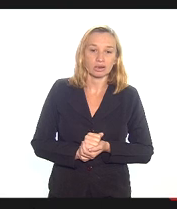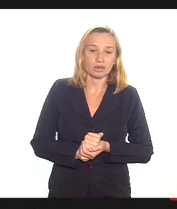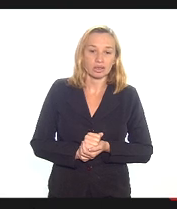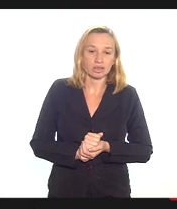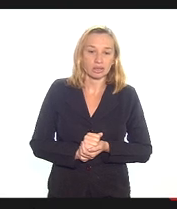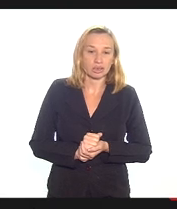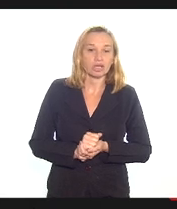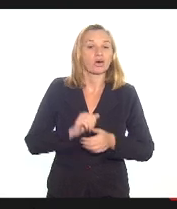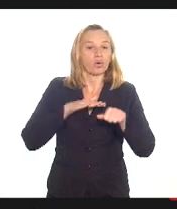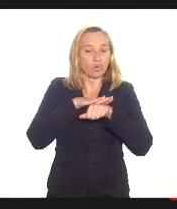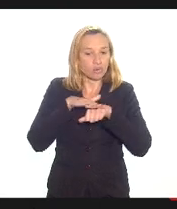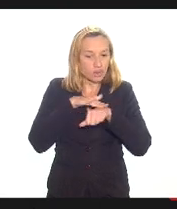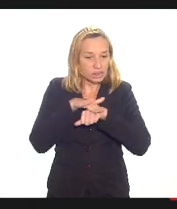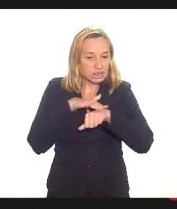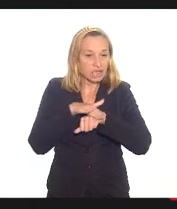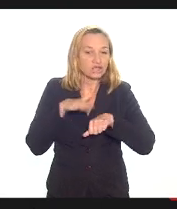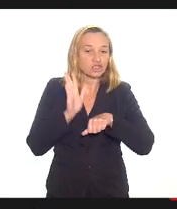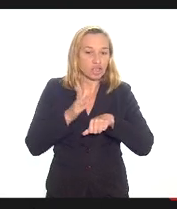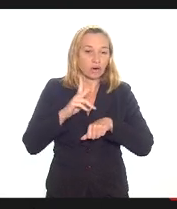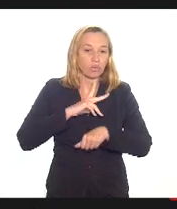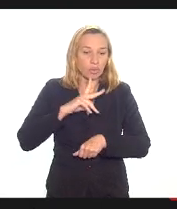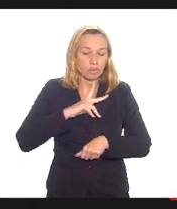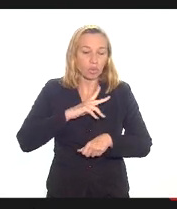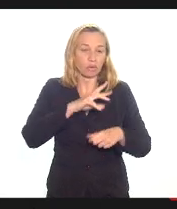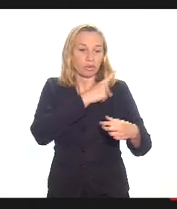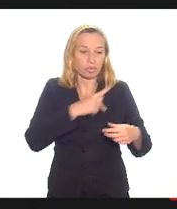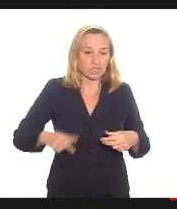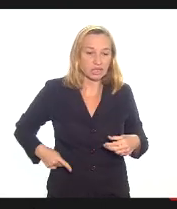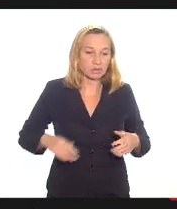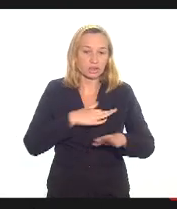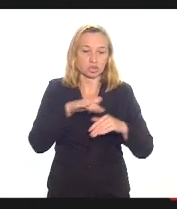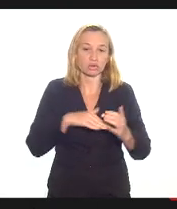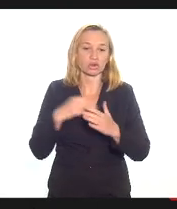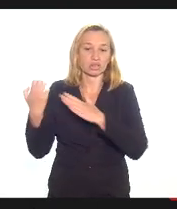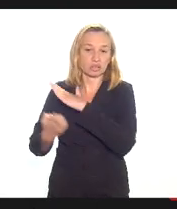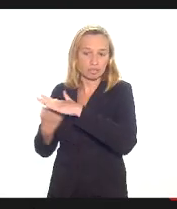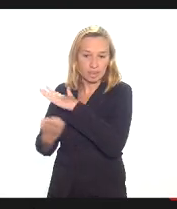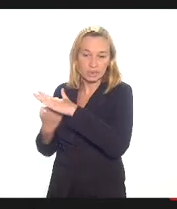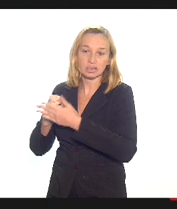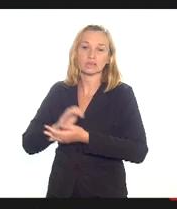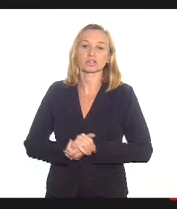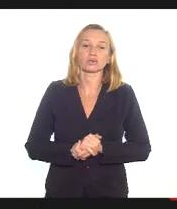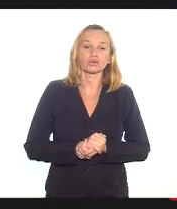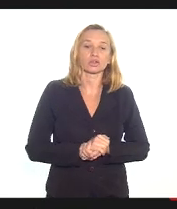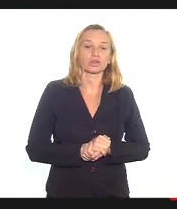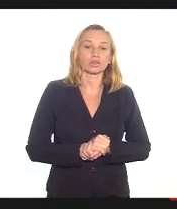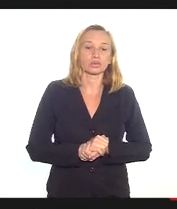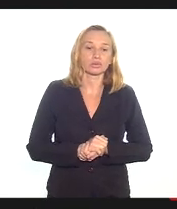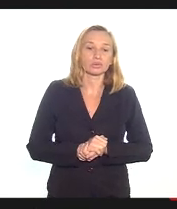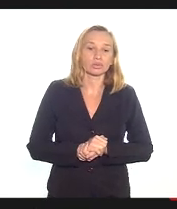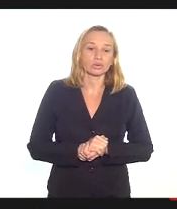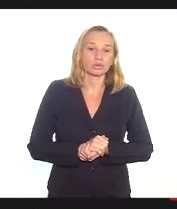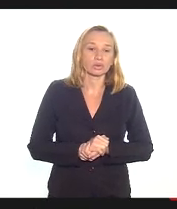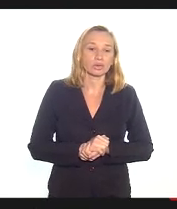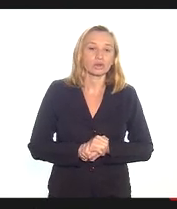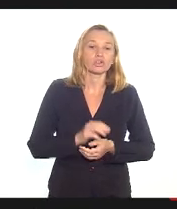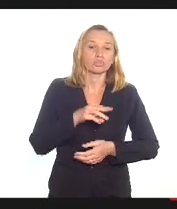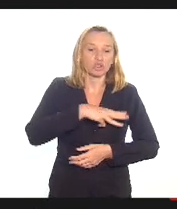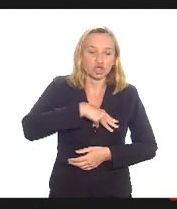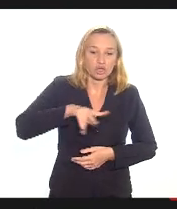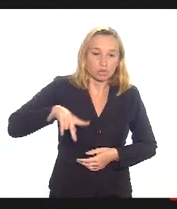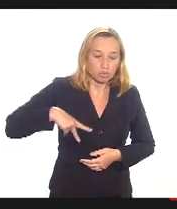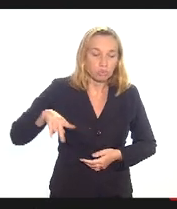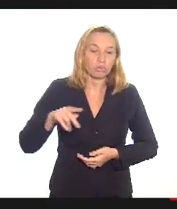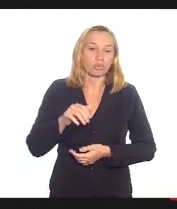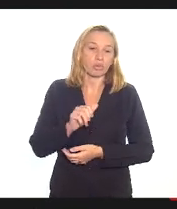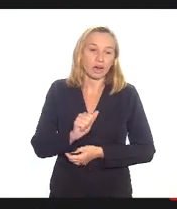a conversar com a própria presidência das empresas, com o Ministério, a